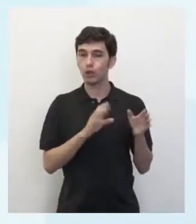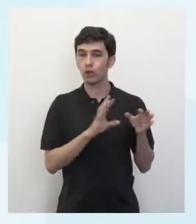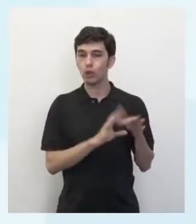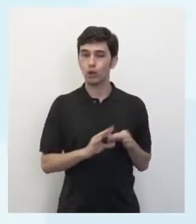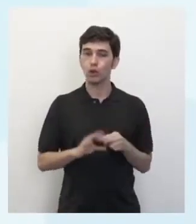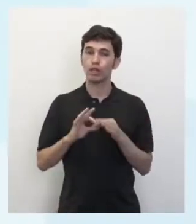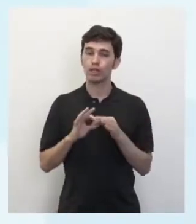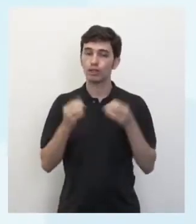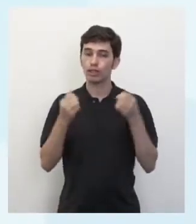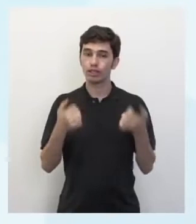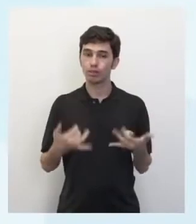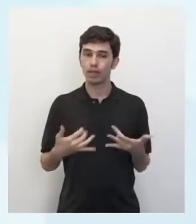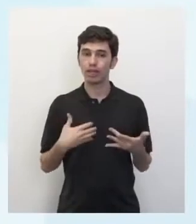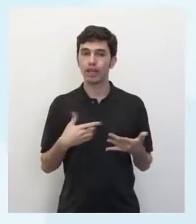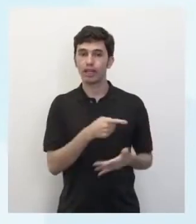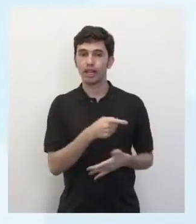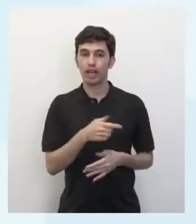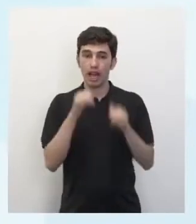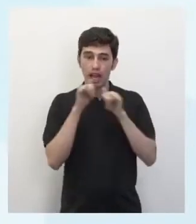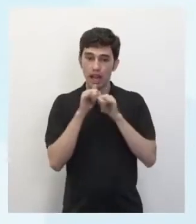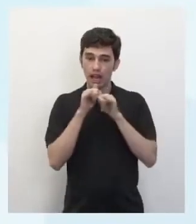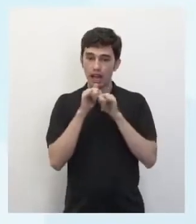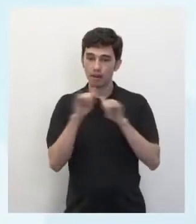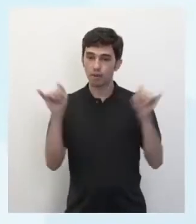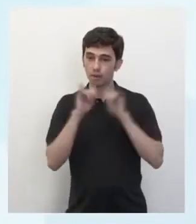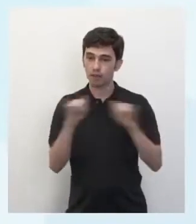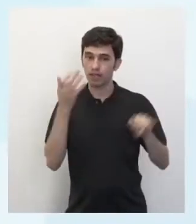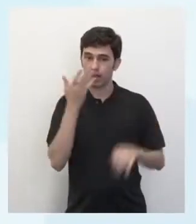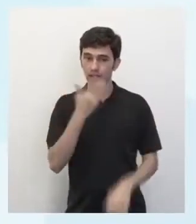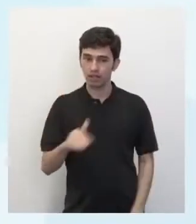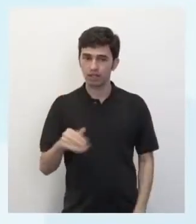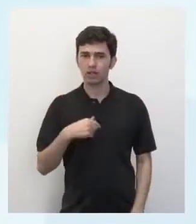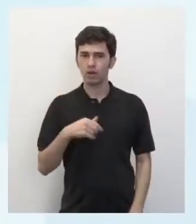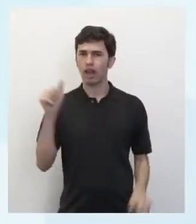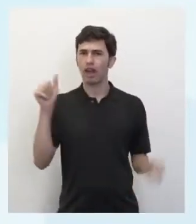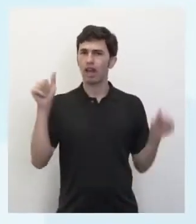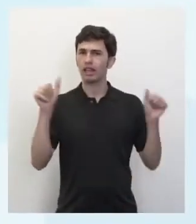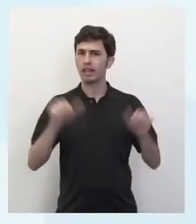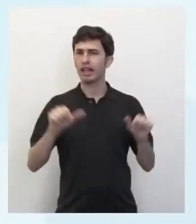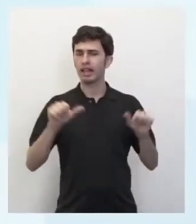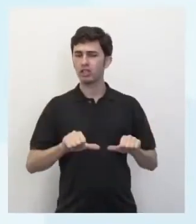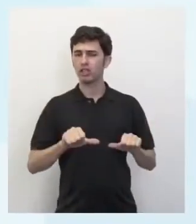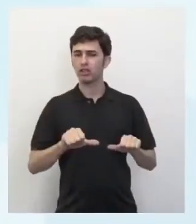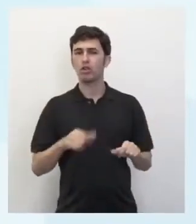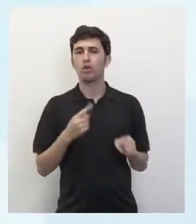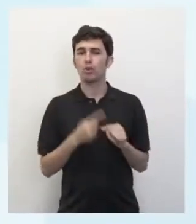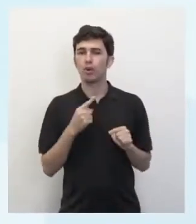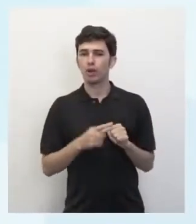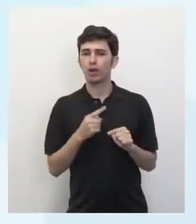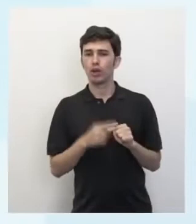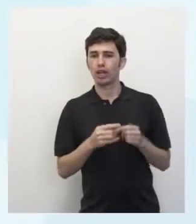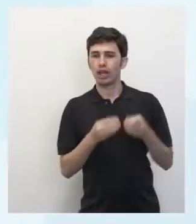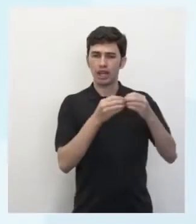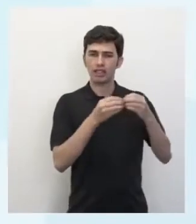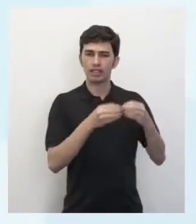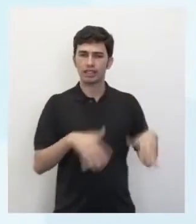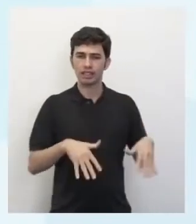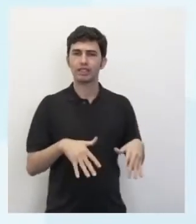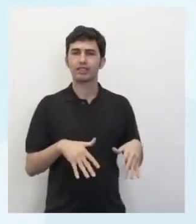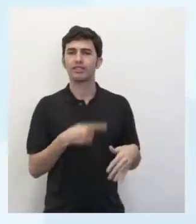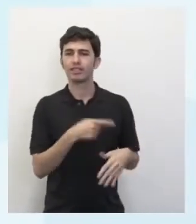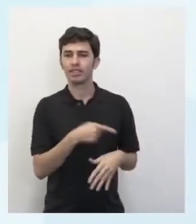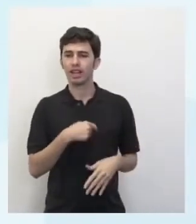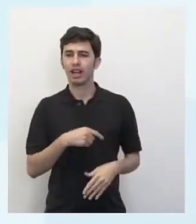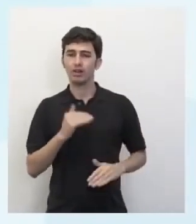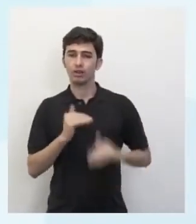que a publicidade é negativa, faz mal às crianças. Então, o trechinho está aí. É válido analisar a maneira como